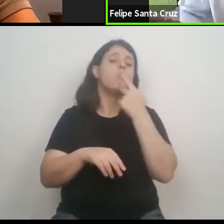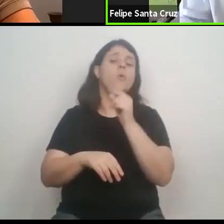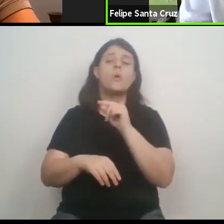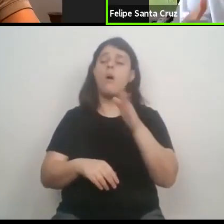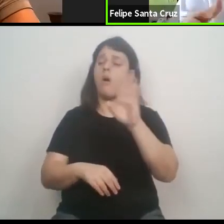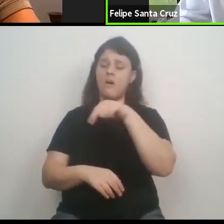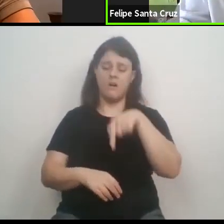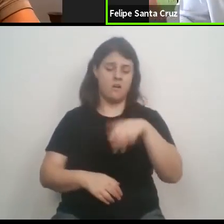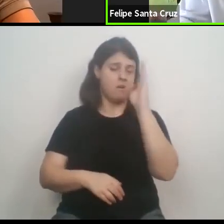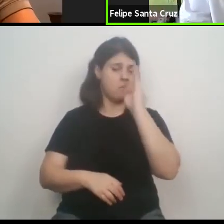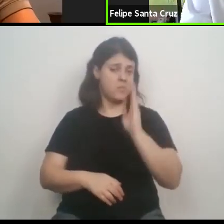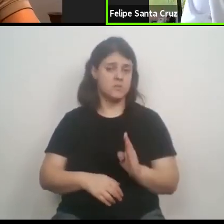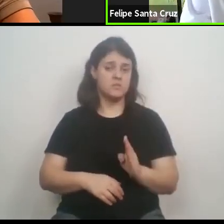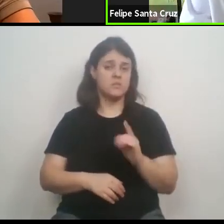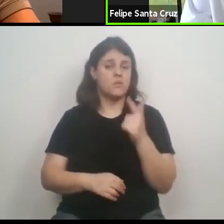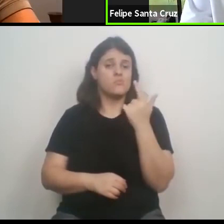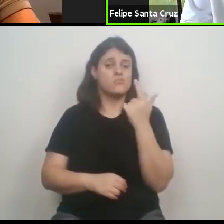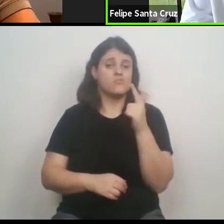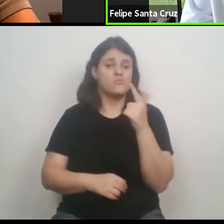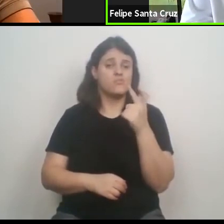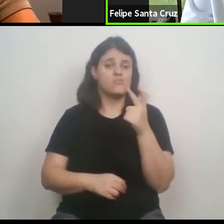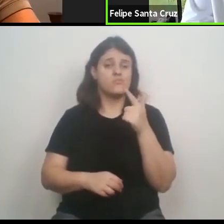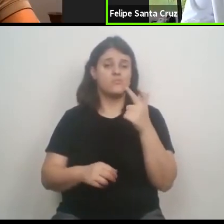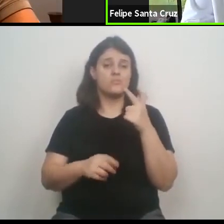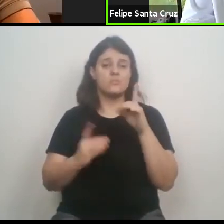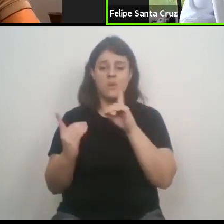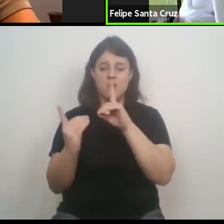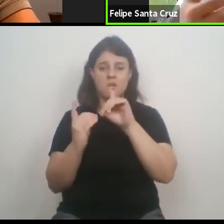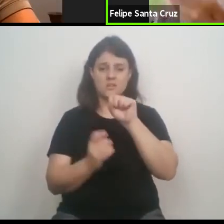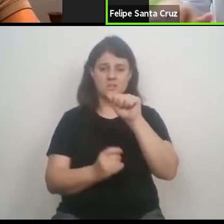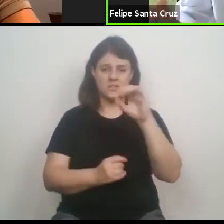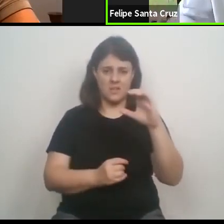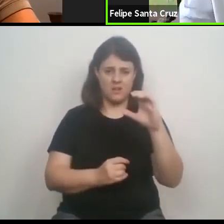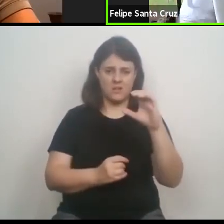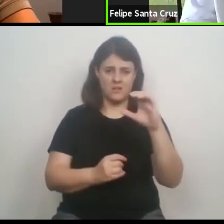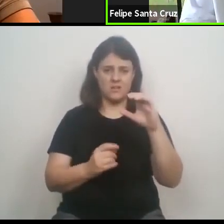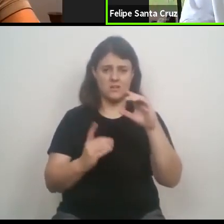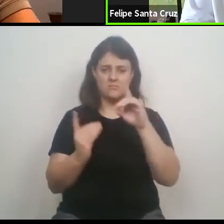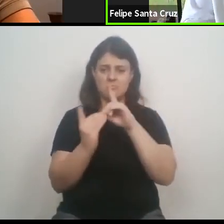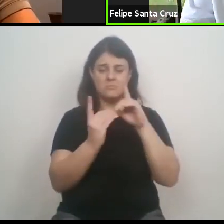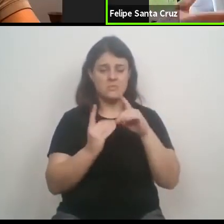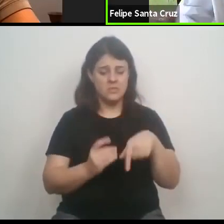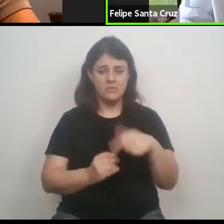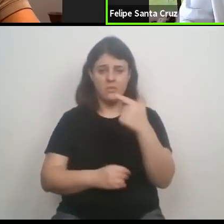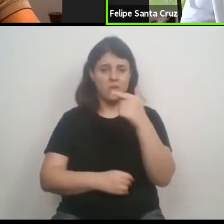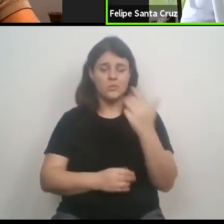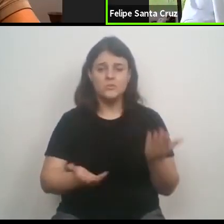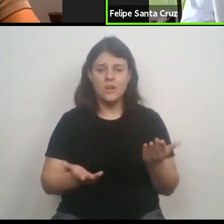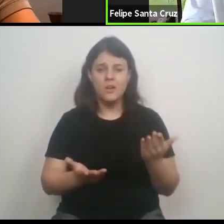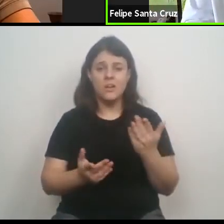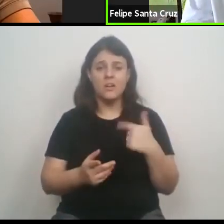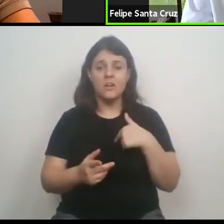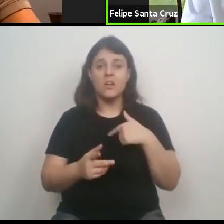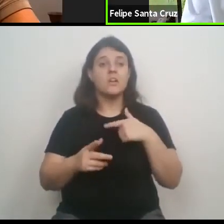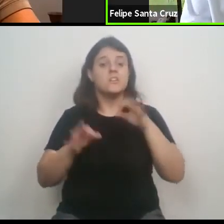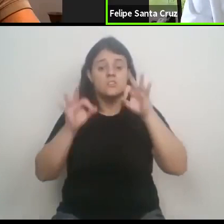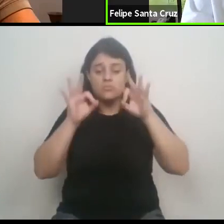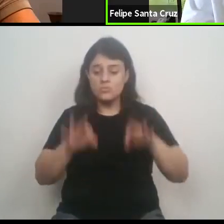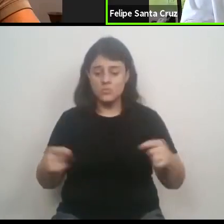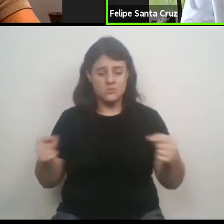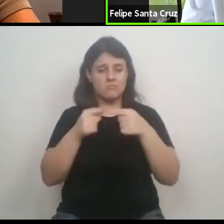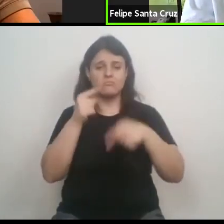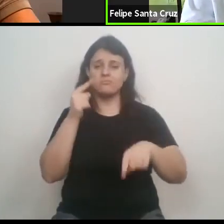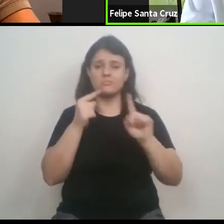tem nem sistema de atendimento ao consumidor, né? Ou seja, que não responde à justiça brasileira. Essa